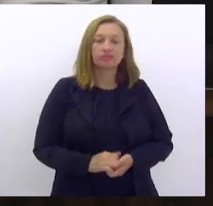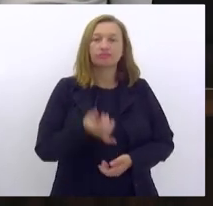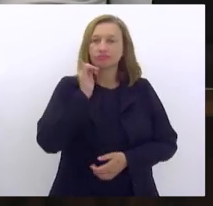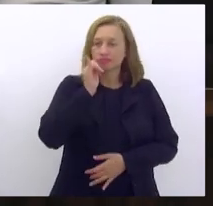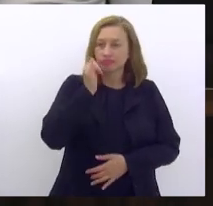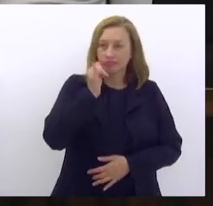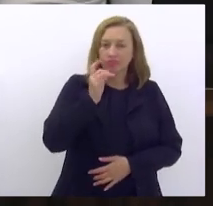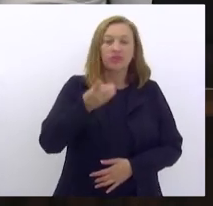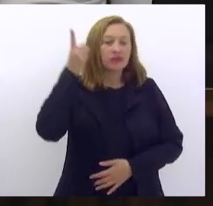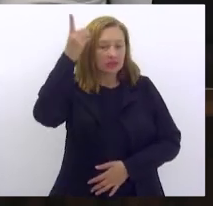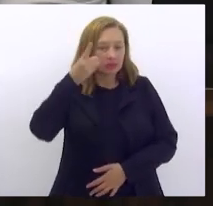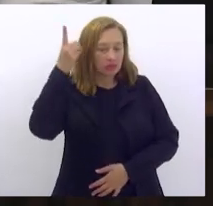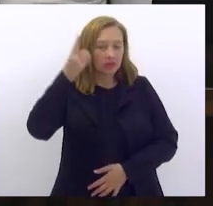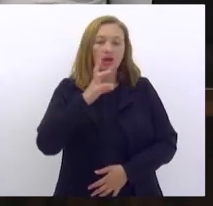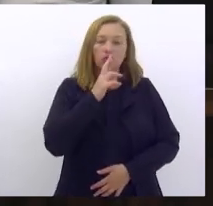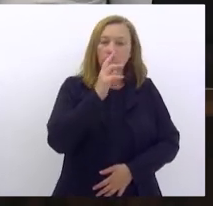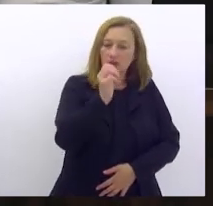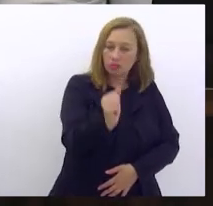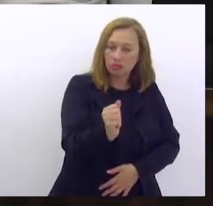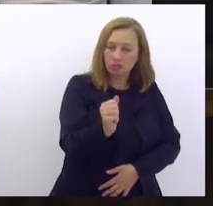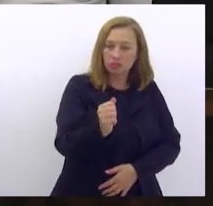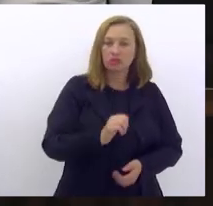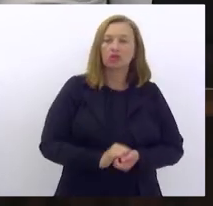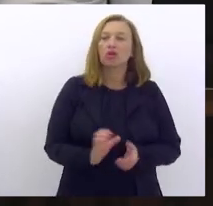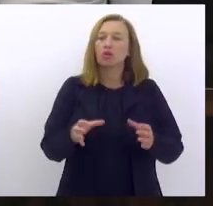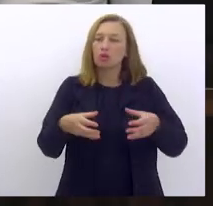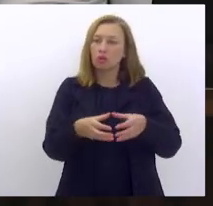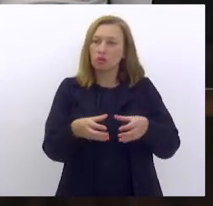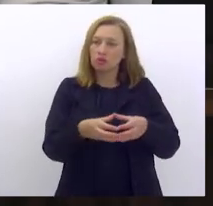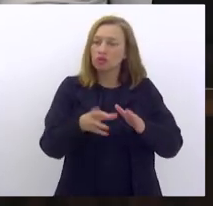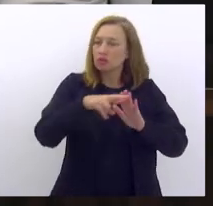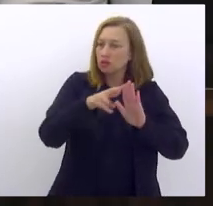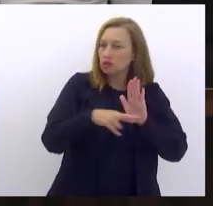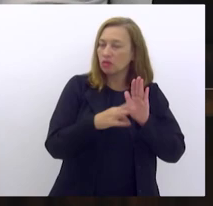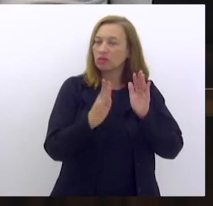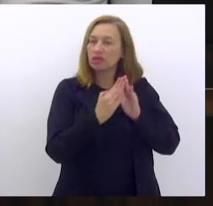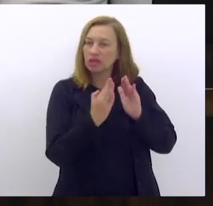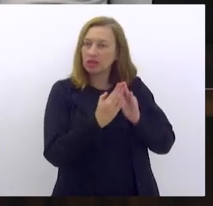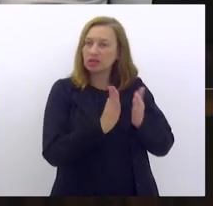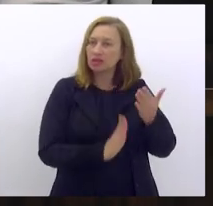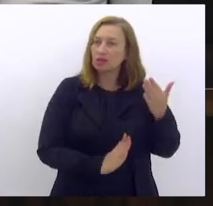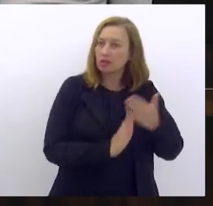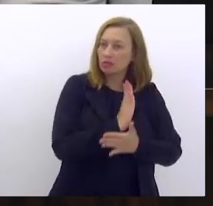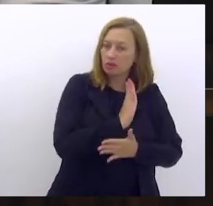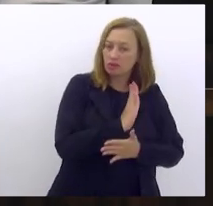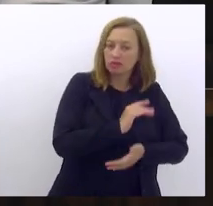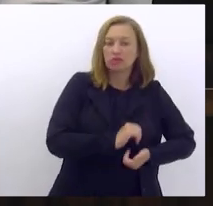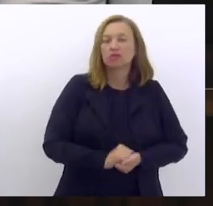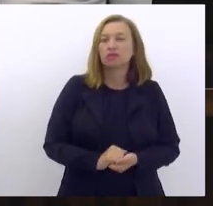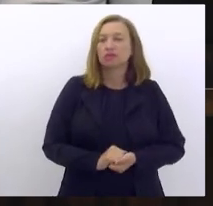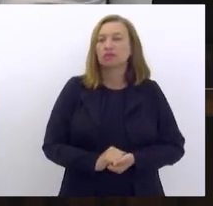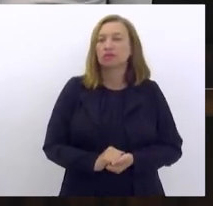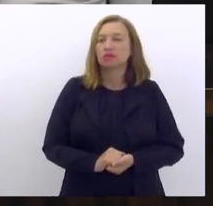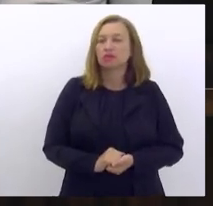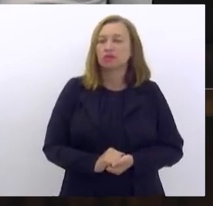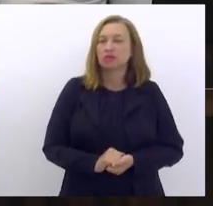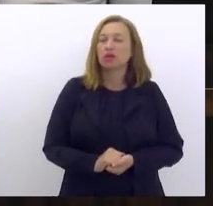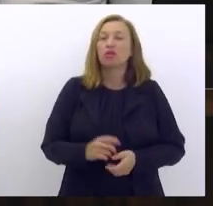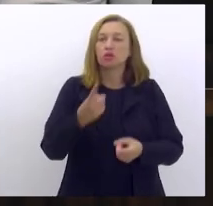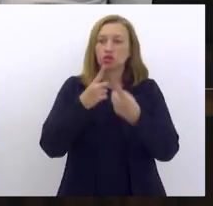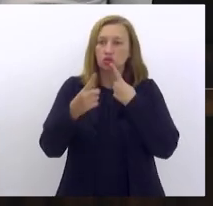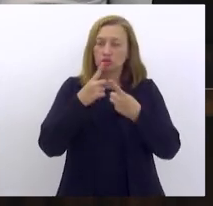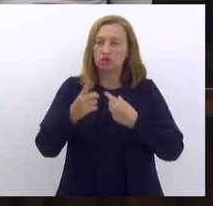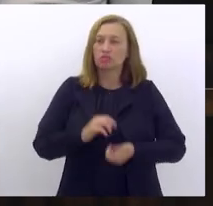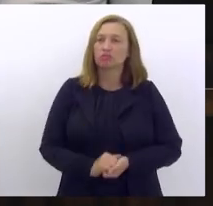Relator, deputado Rodrigo Amorim. Parecer da Comissão de Normas Internas e Profissionais Internas, favorável. Em